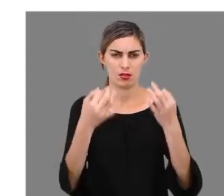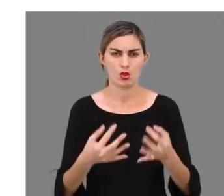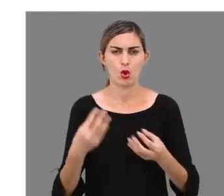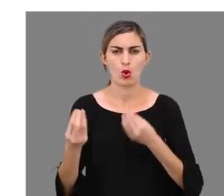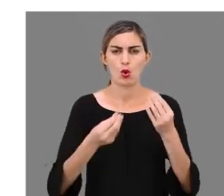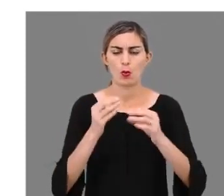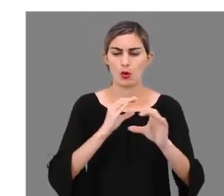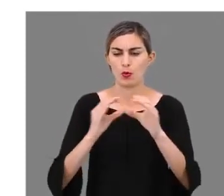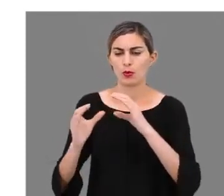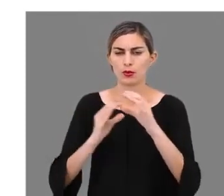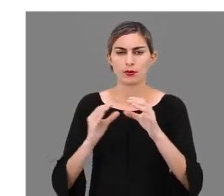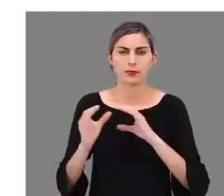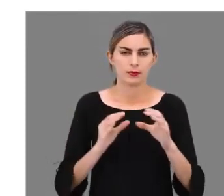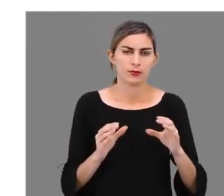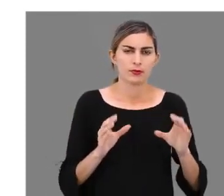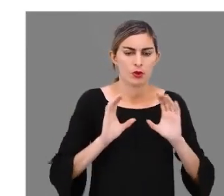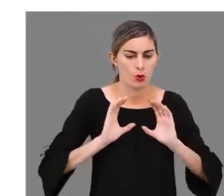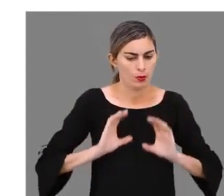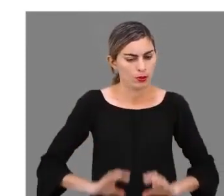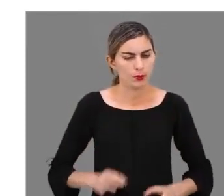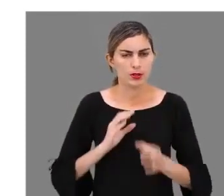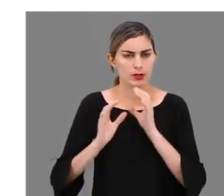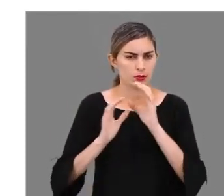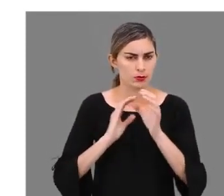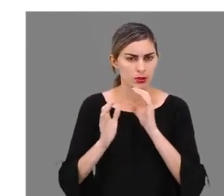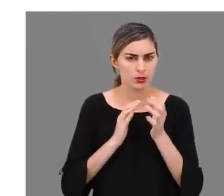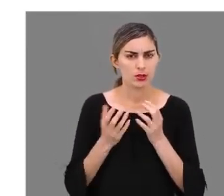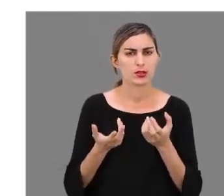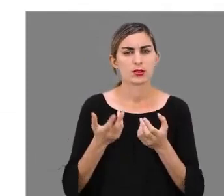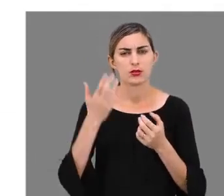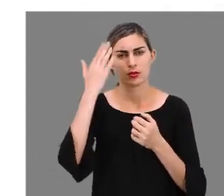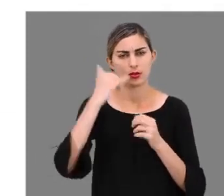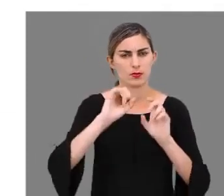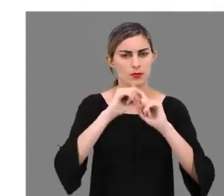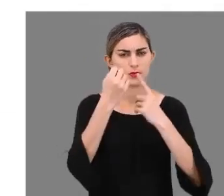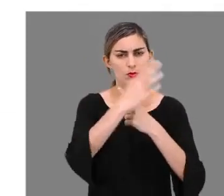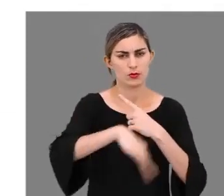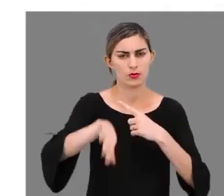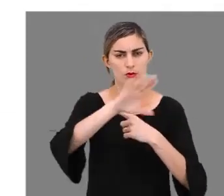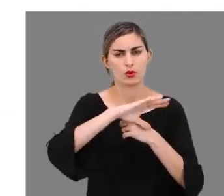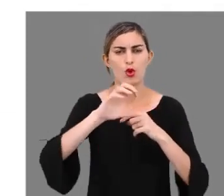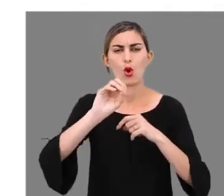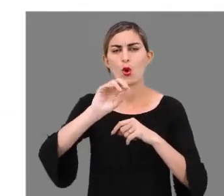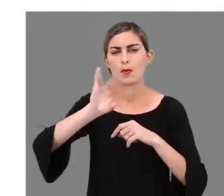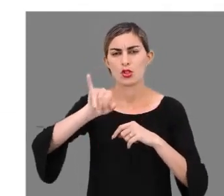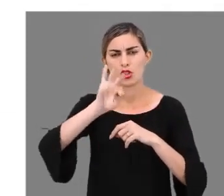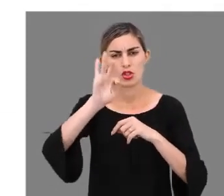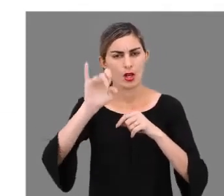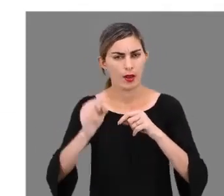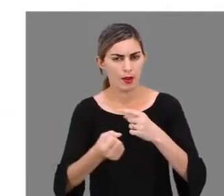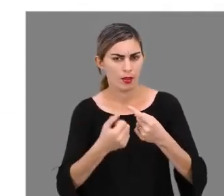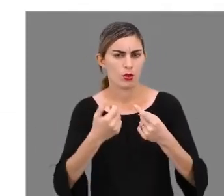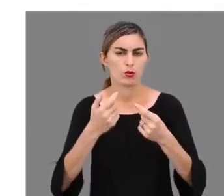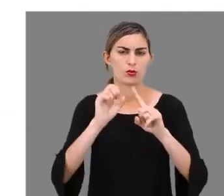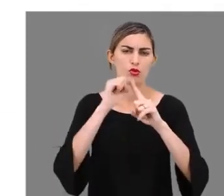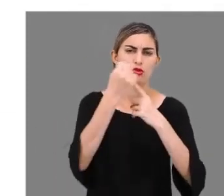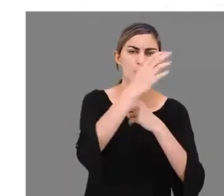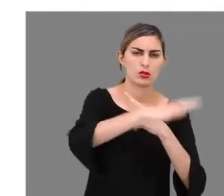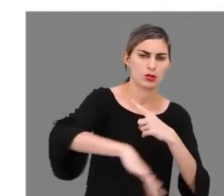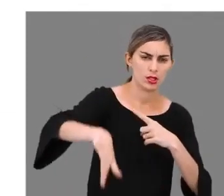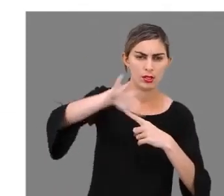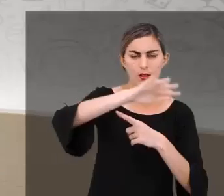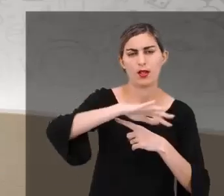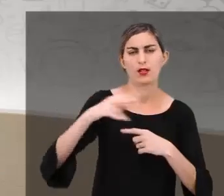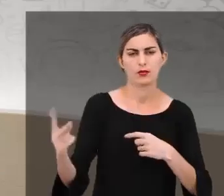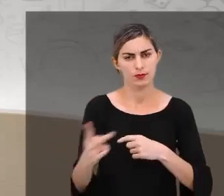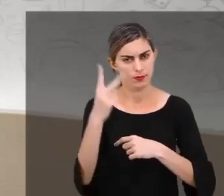modos de comunicação do saber nas sociedades em rápida transformação e aos objetos simbólicos produzidos por uma sociedade para veicular